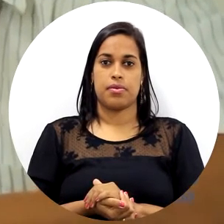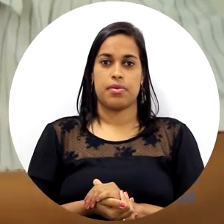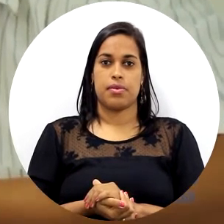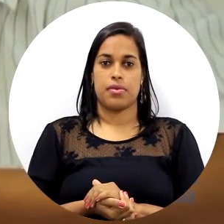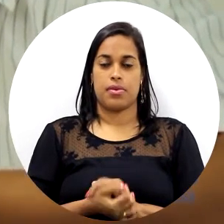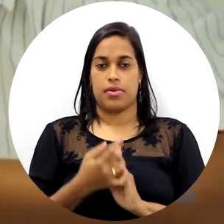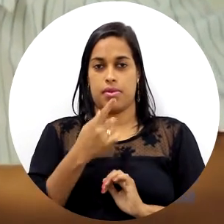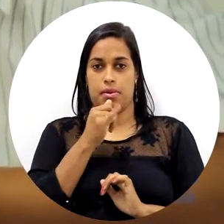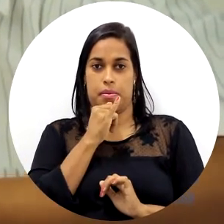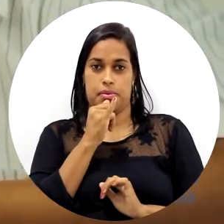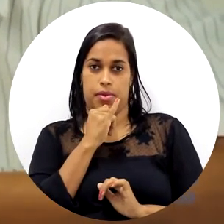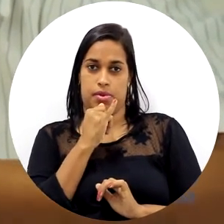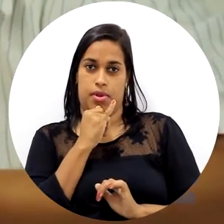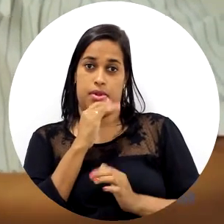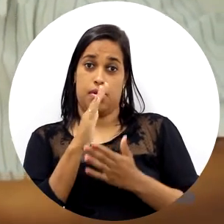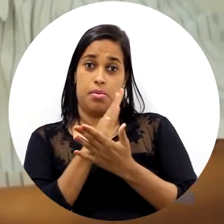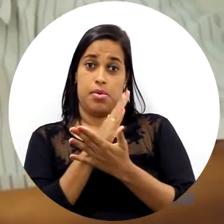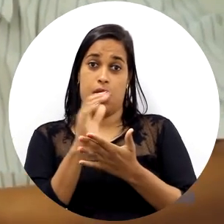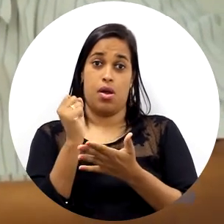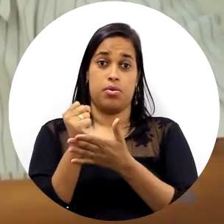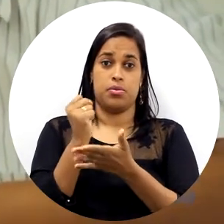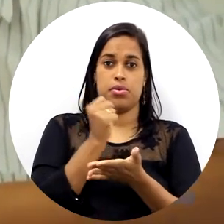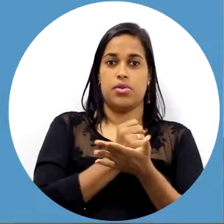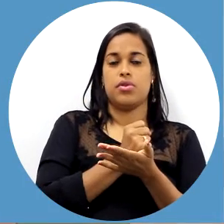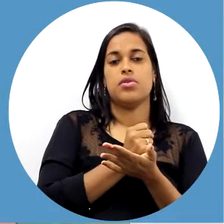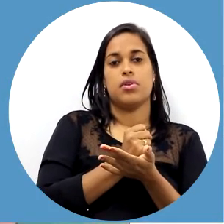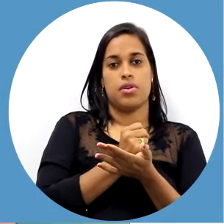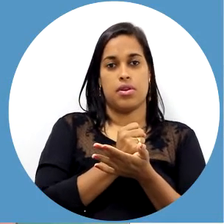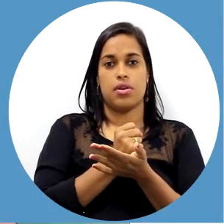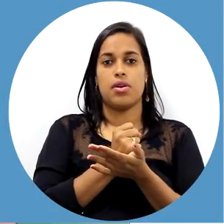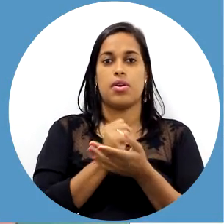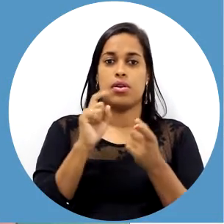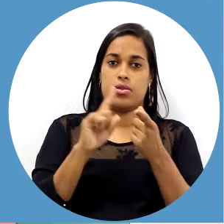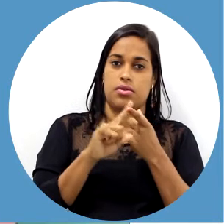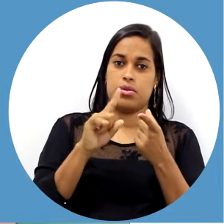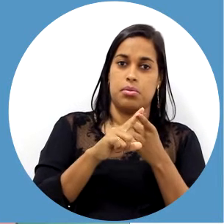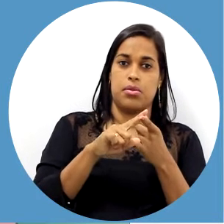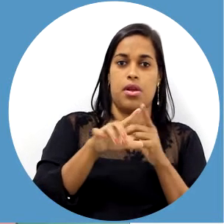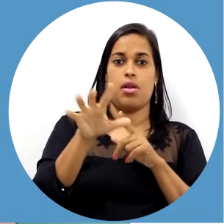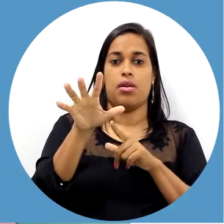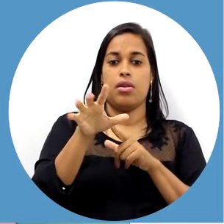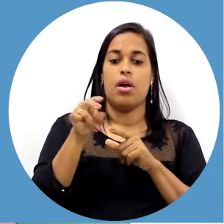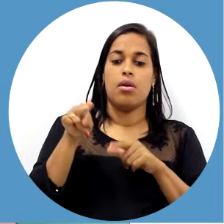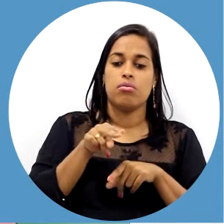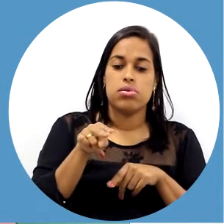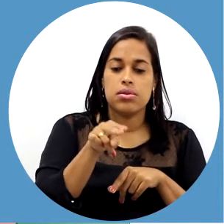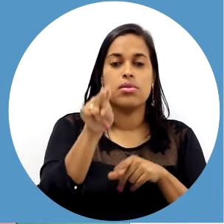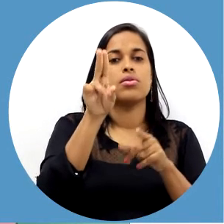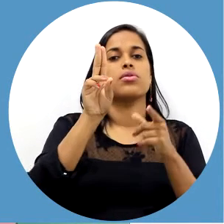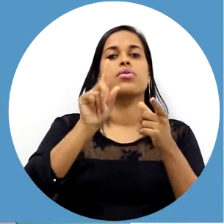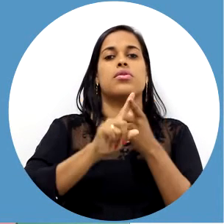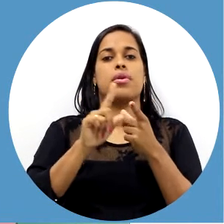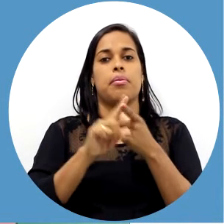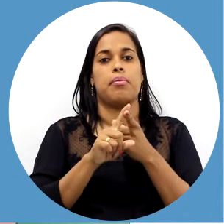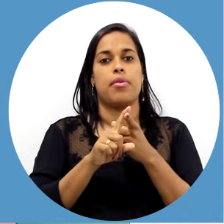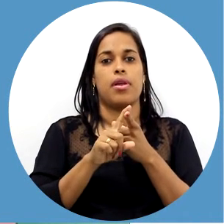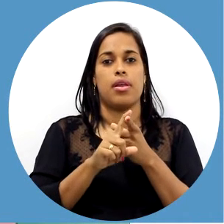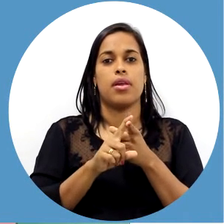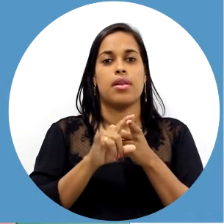Já falando nos protocolos, a gente pode citar, por exemplo, na camada de rede, os protocolos Bluetooth, de modem, né, o